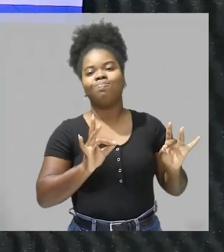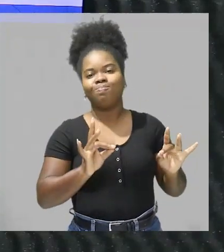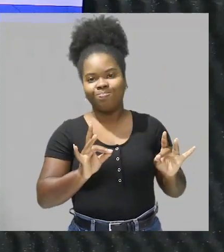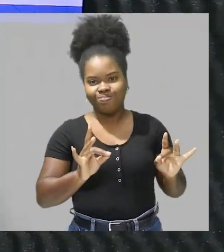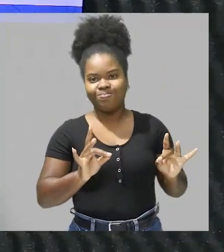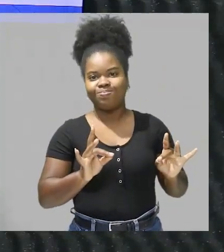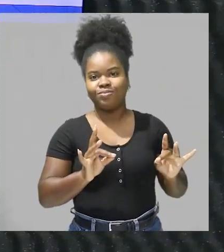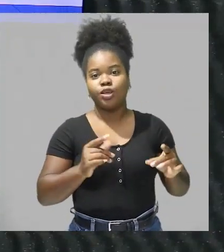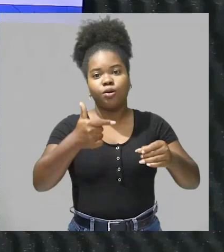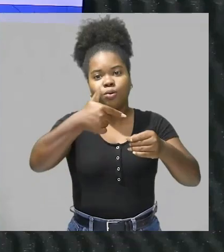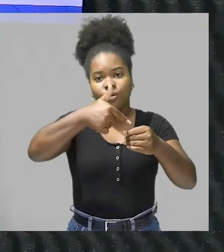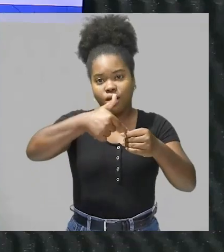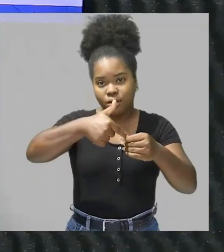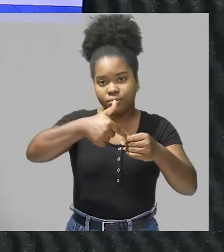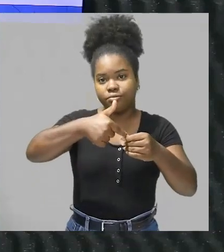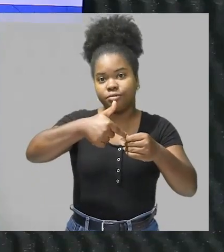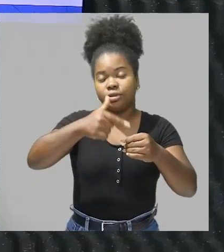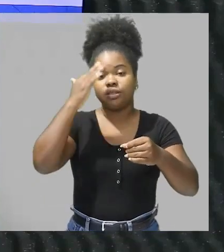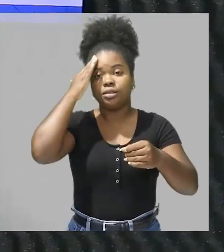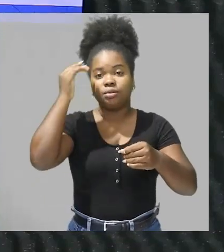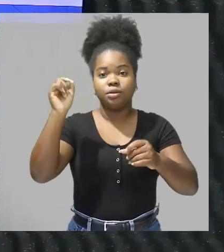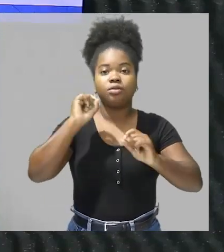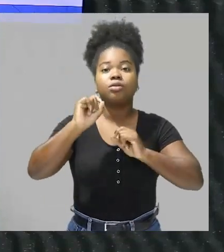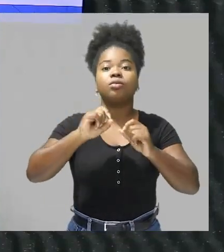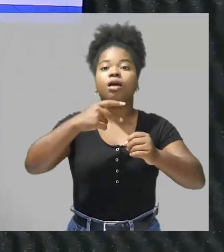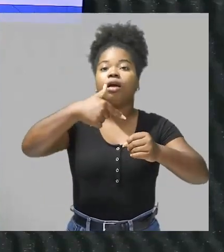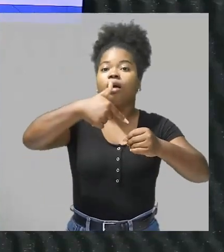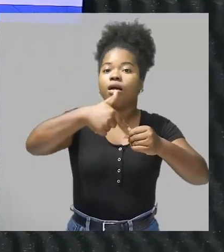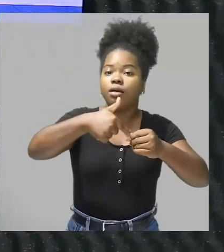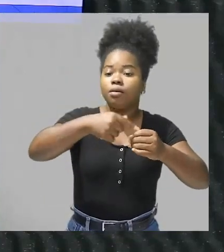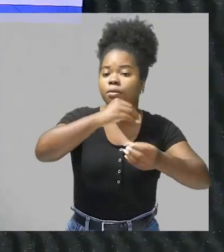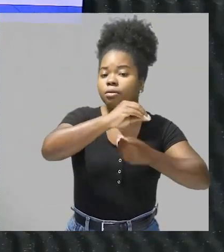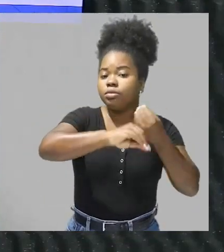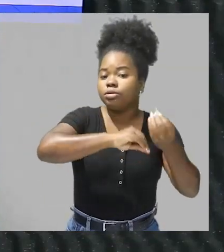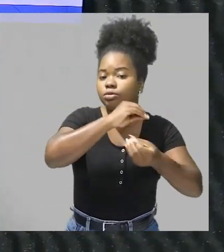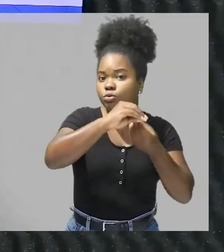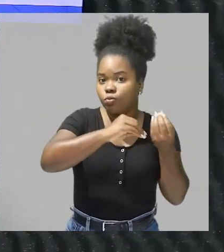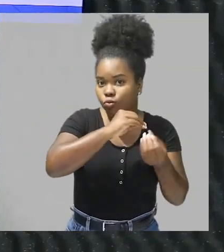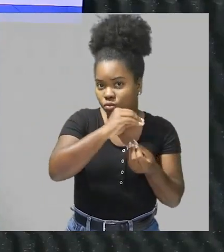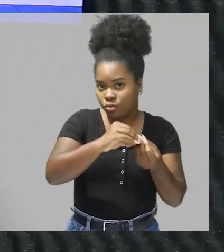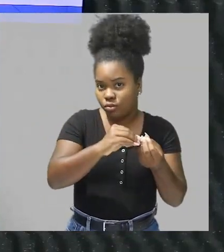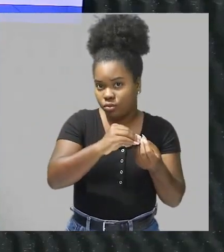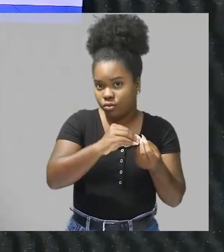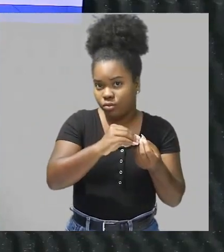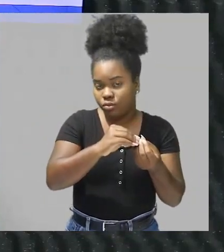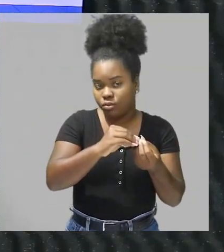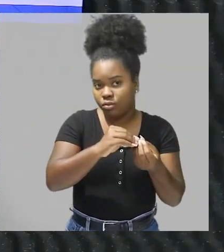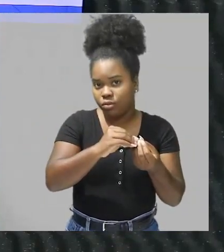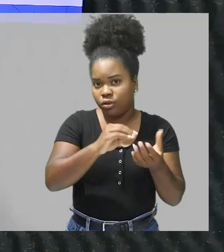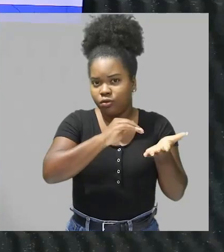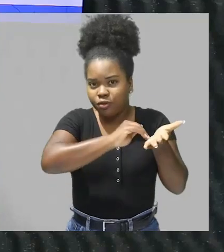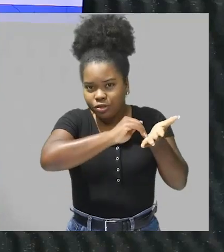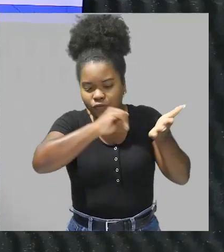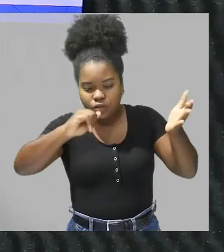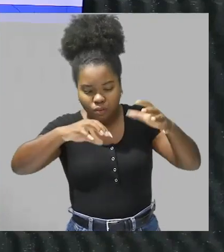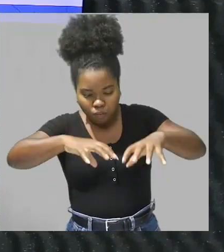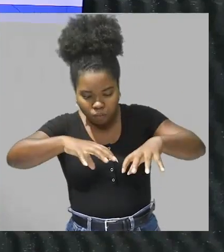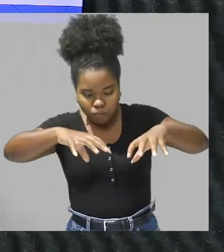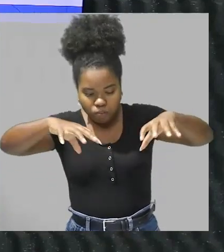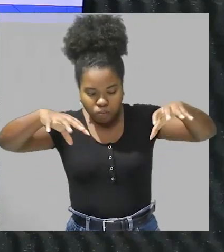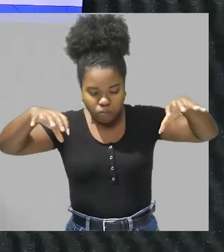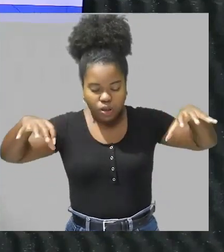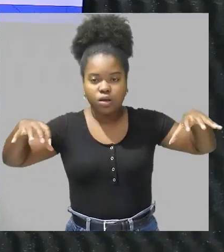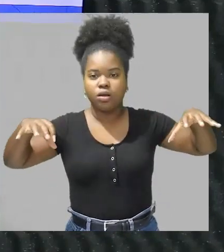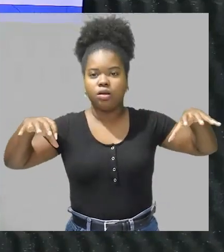o petróleo né sabendo que o petróleo é uma mistura de substância Então a gente vai retirar os